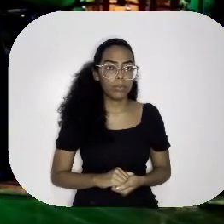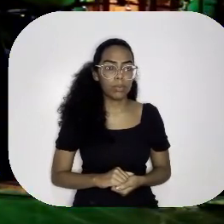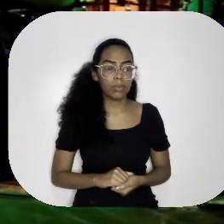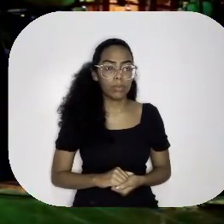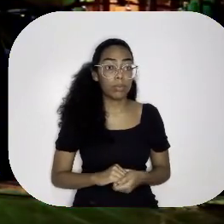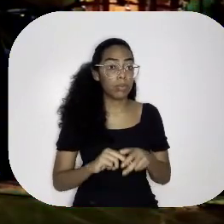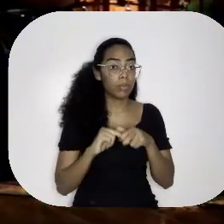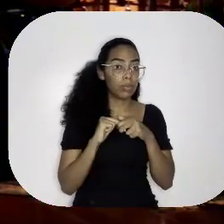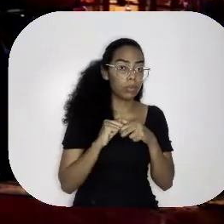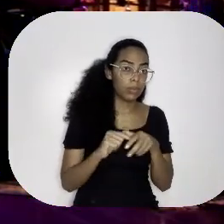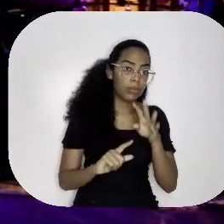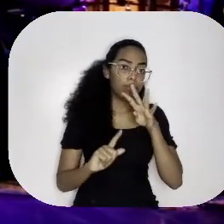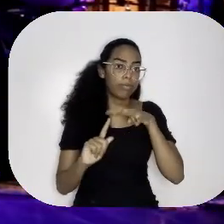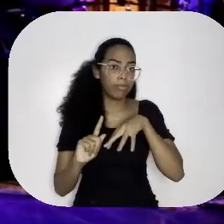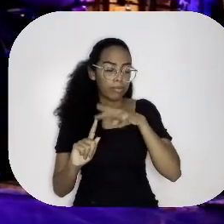melhorar. E